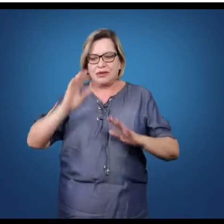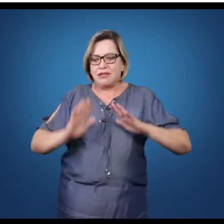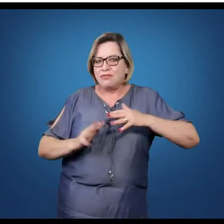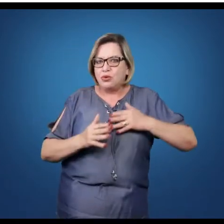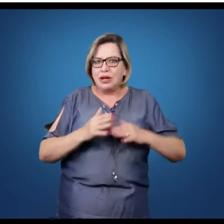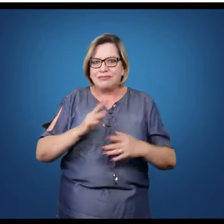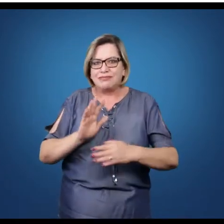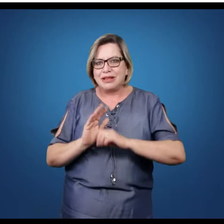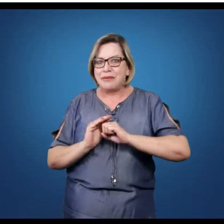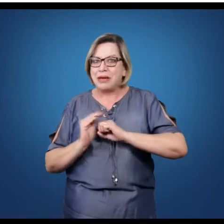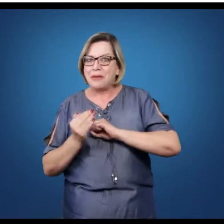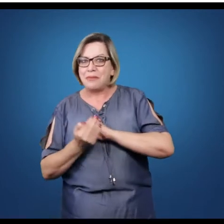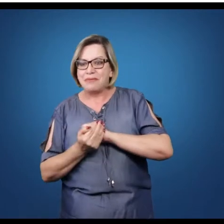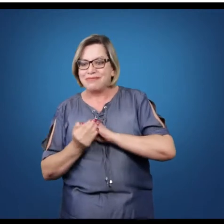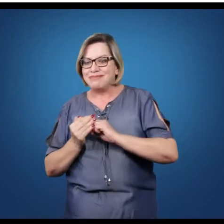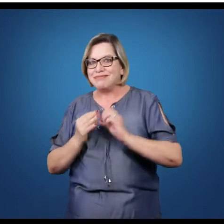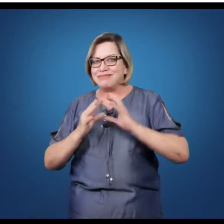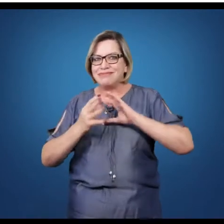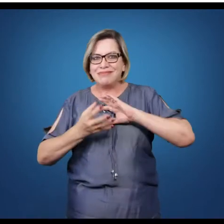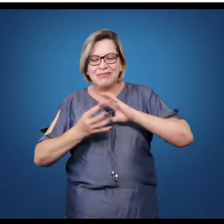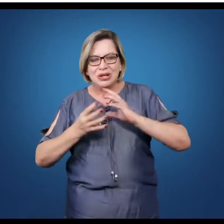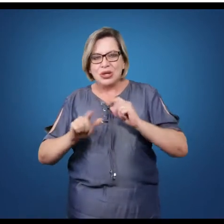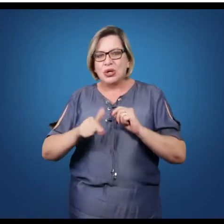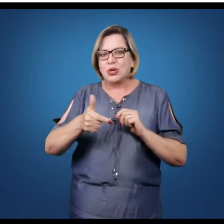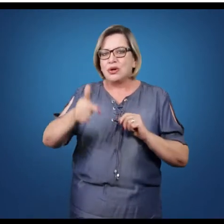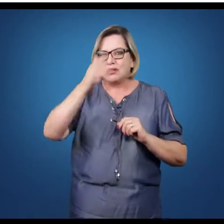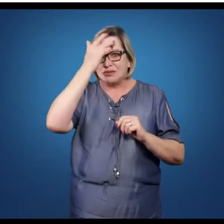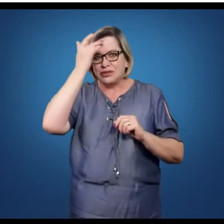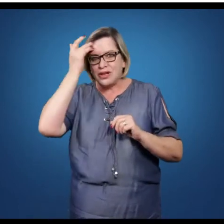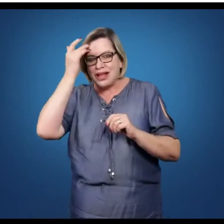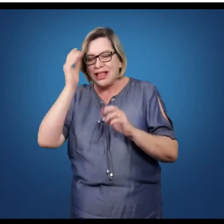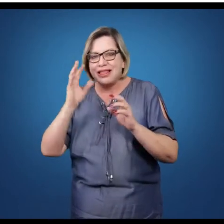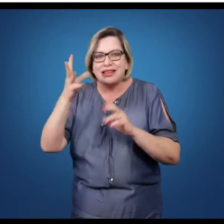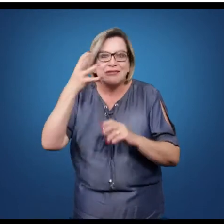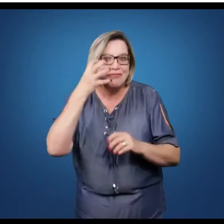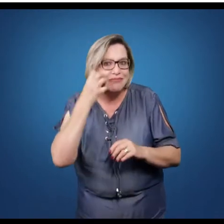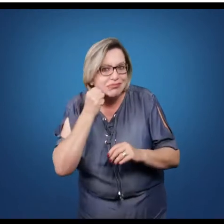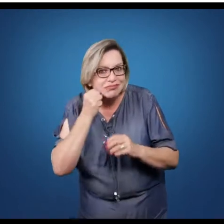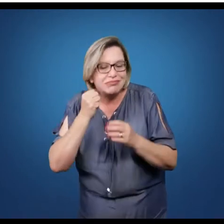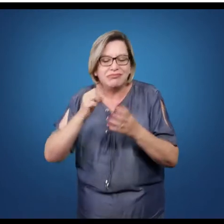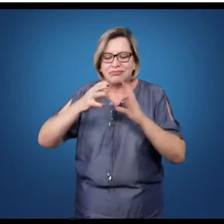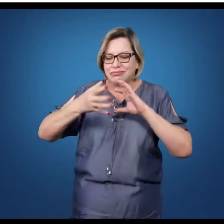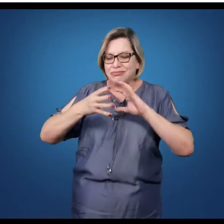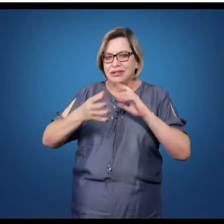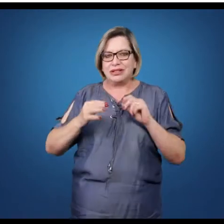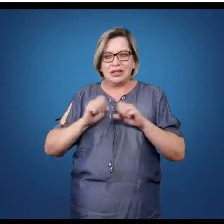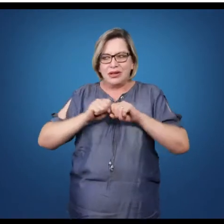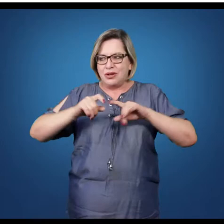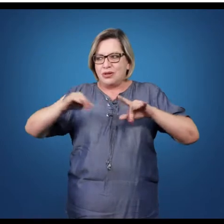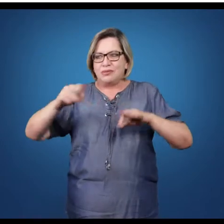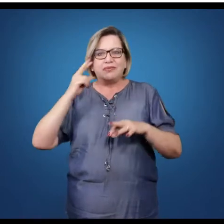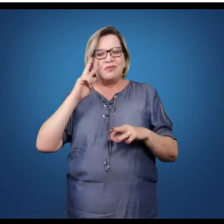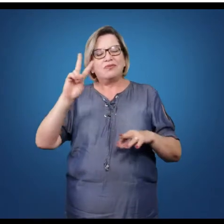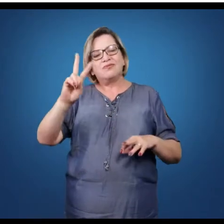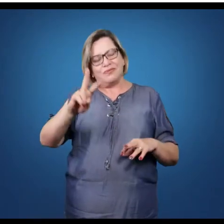proteger a bola. E os outros dois vão passar a tentar tomar a bola. Ok? Vamos lá, espalha.